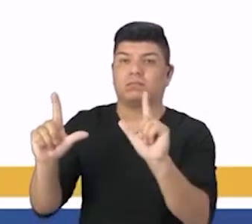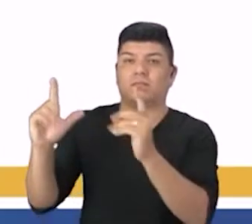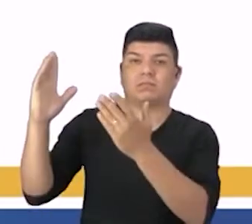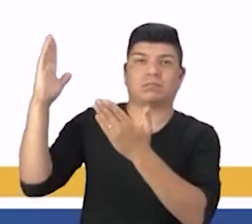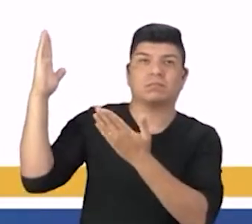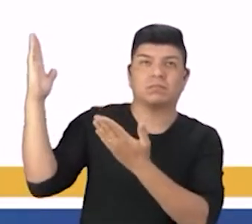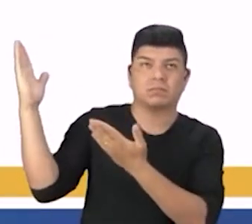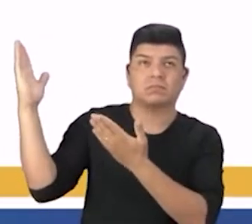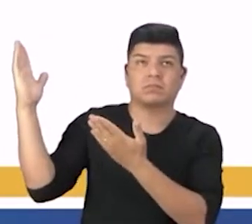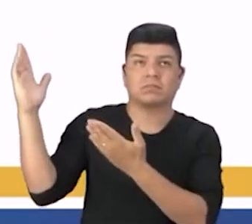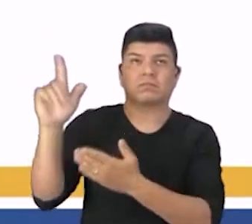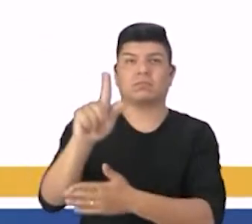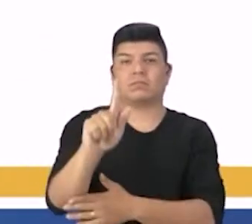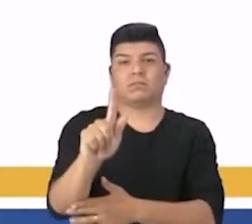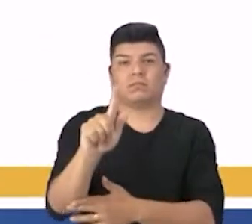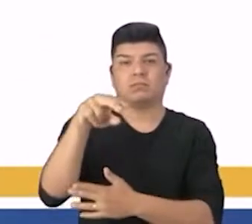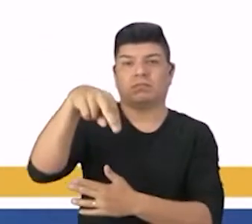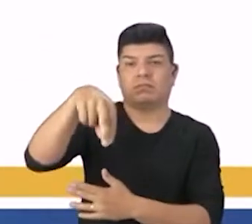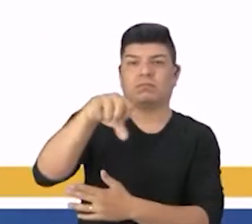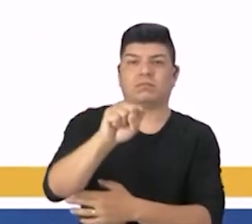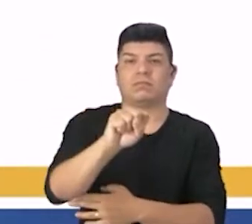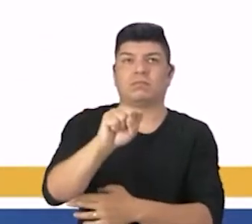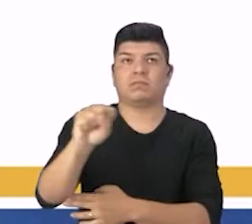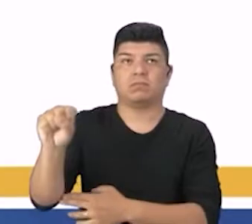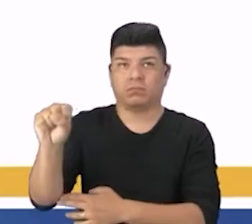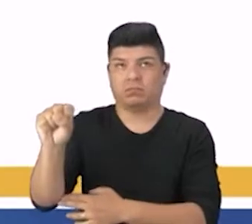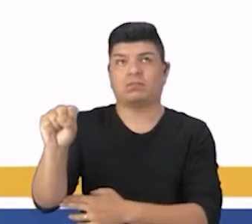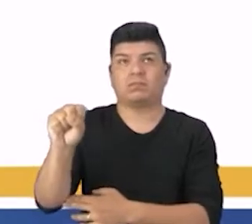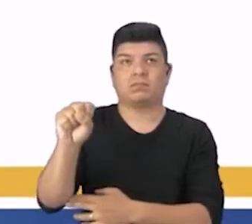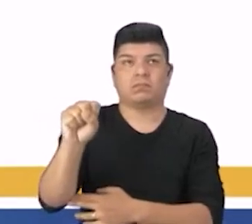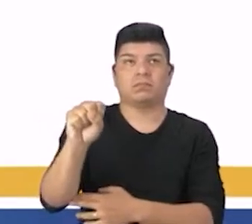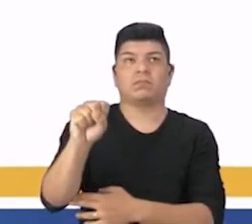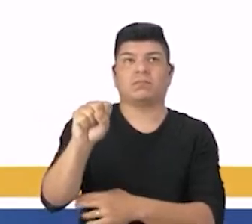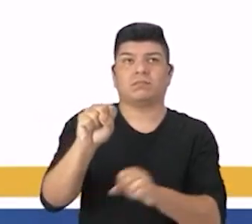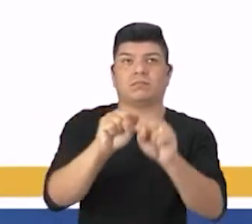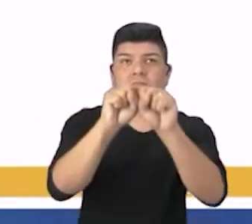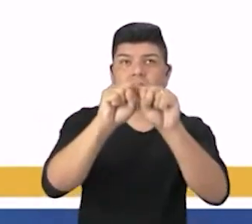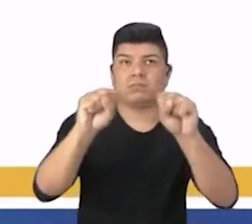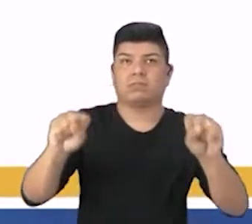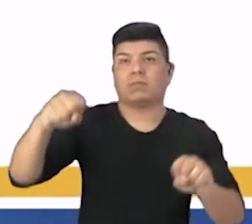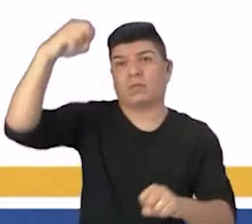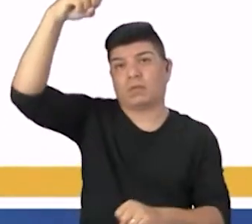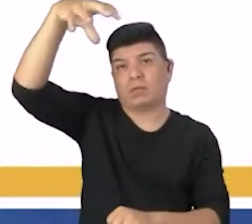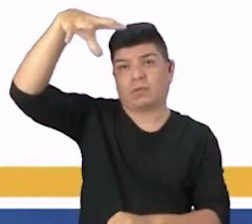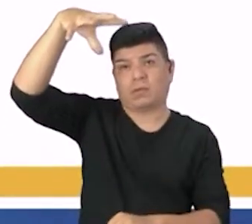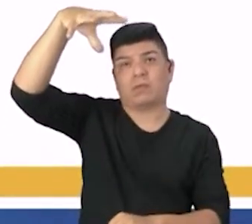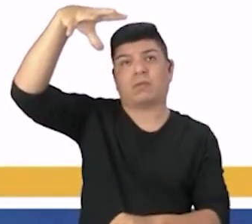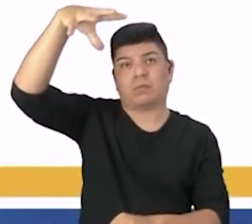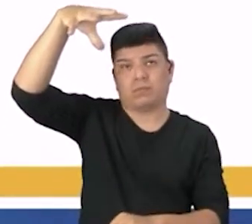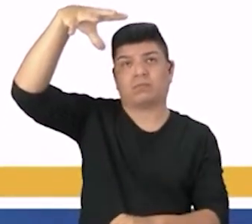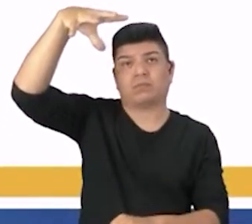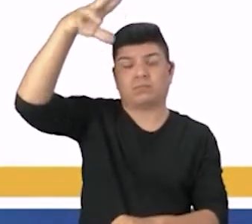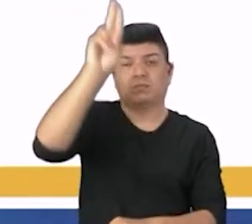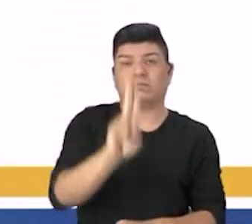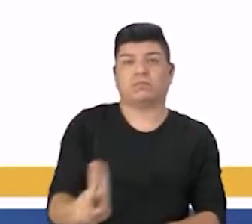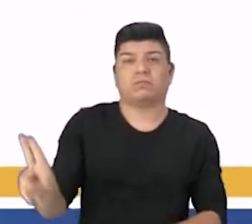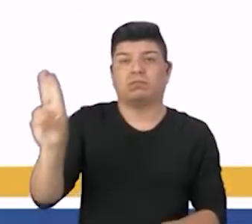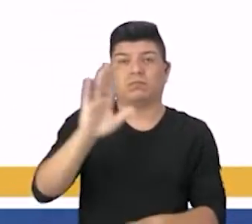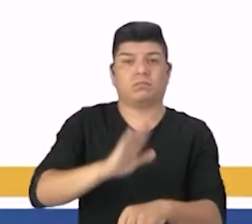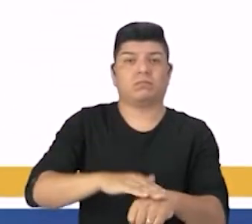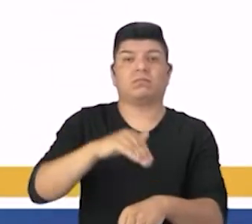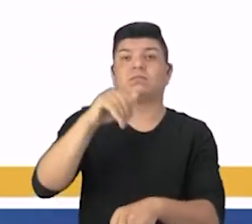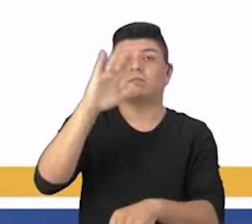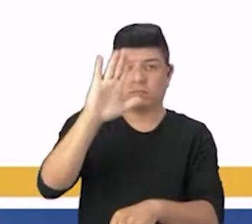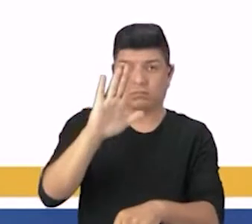o gnss sistema de navegação Global por satélite se usa mais